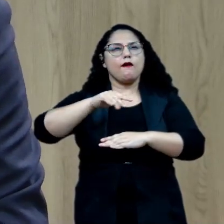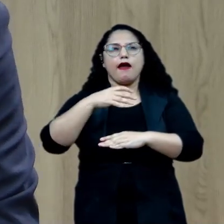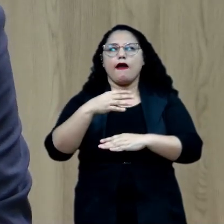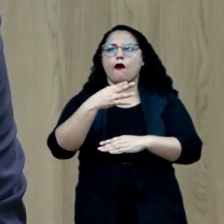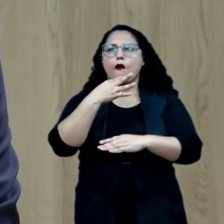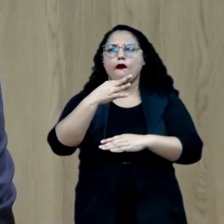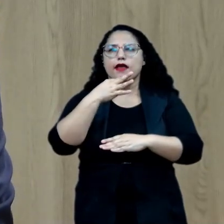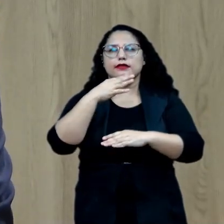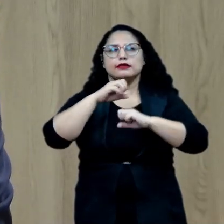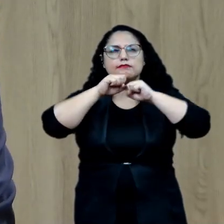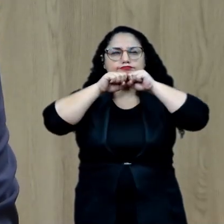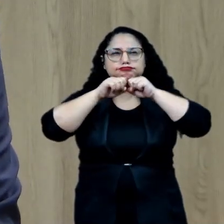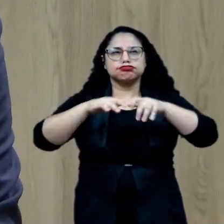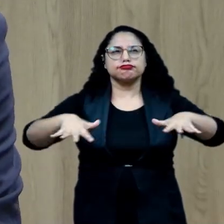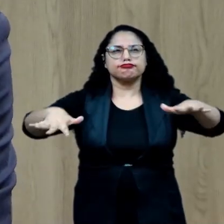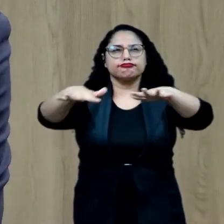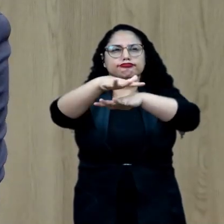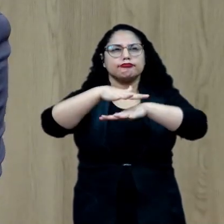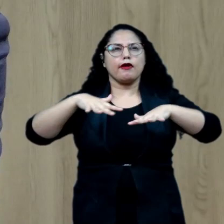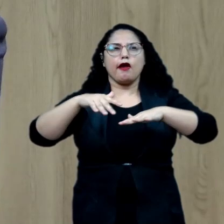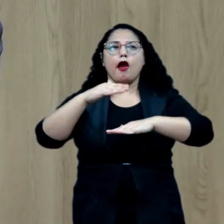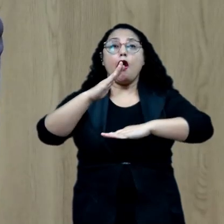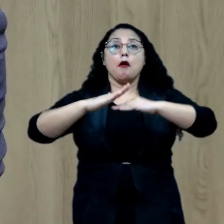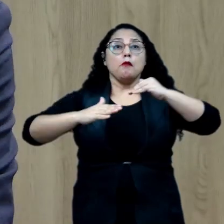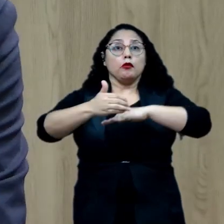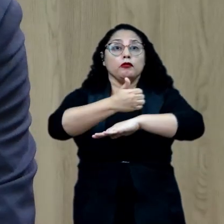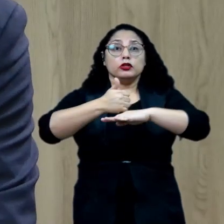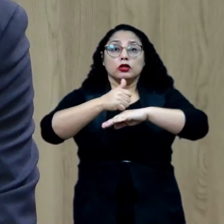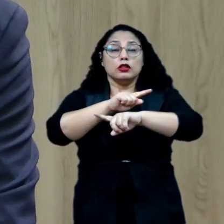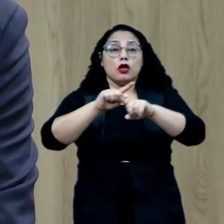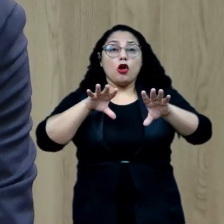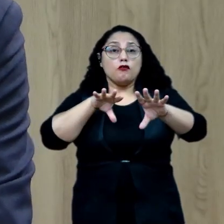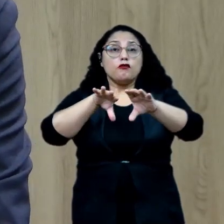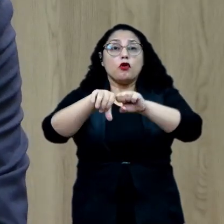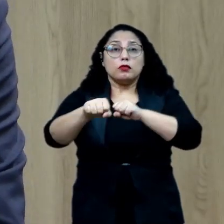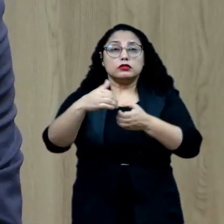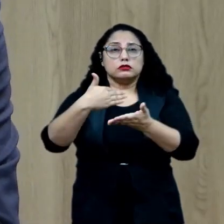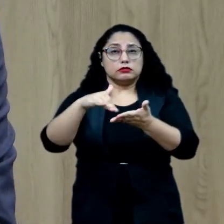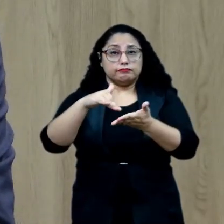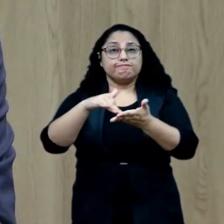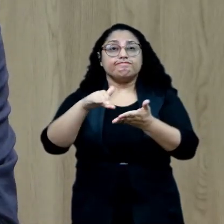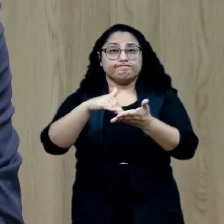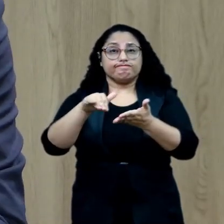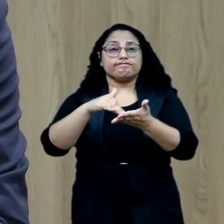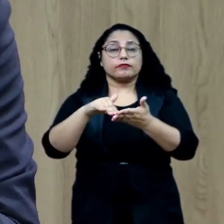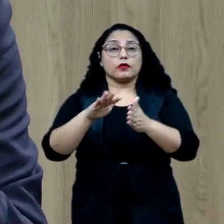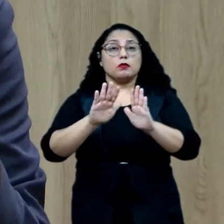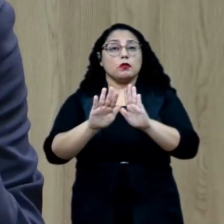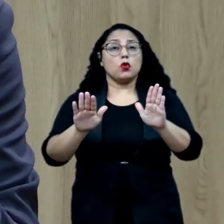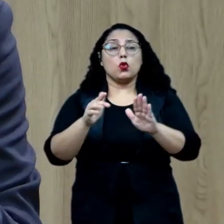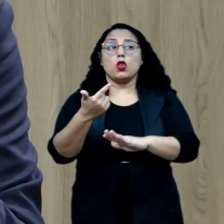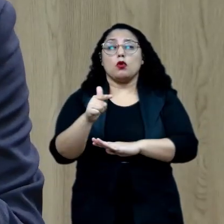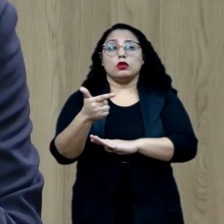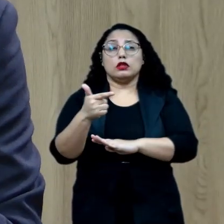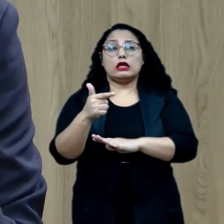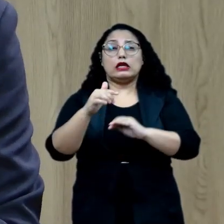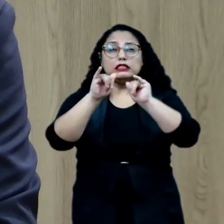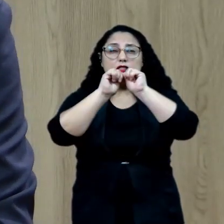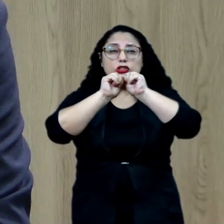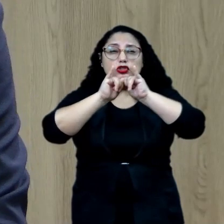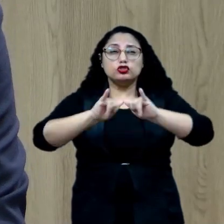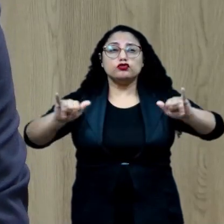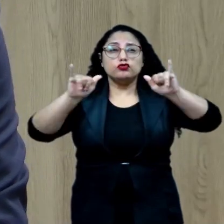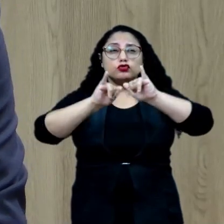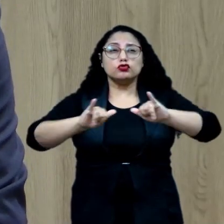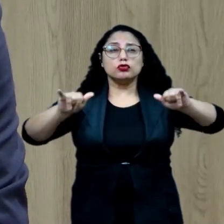tão difundida. Não digo a profissão, eu digo a formação em secretariado. Verdade. Então, por não ter essa